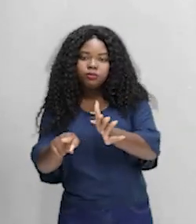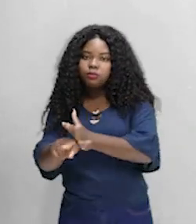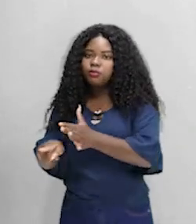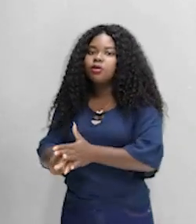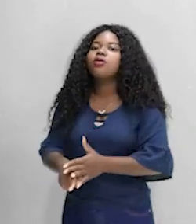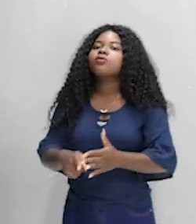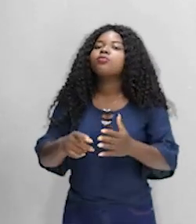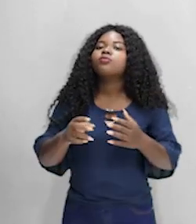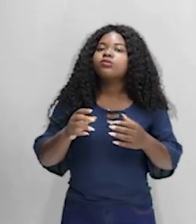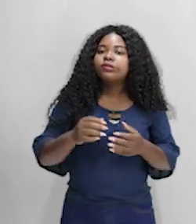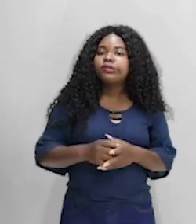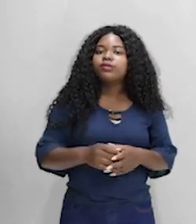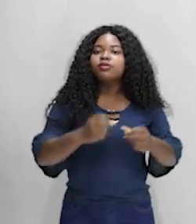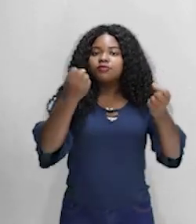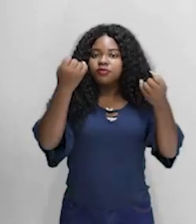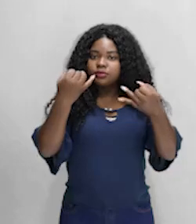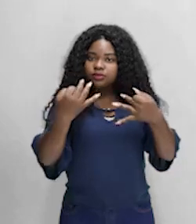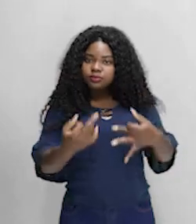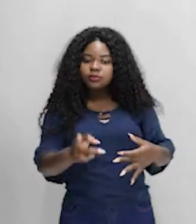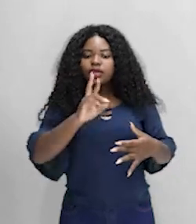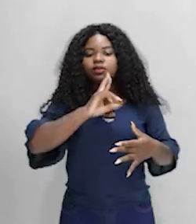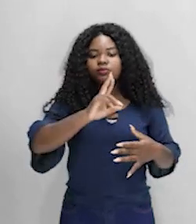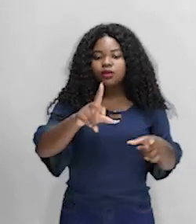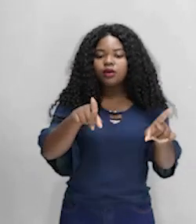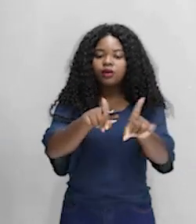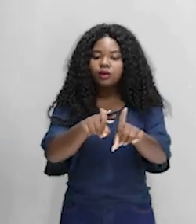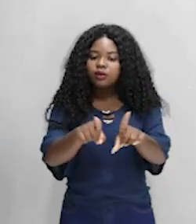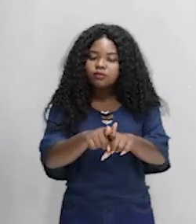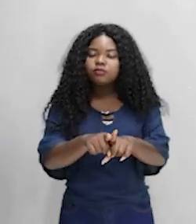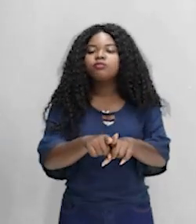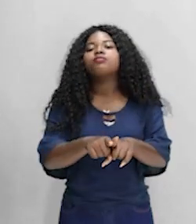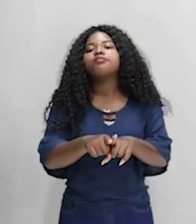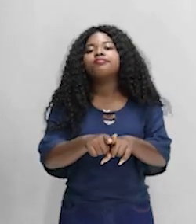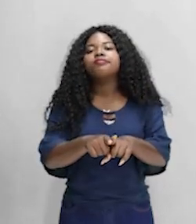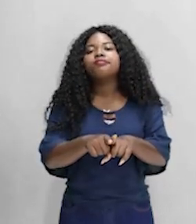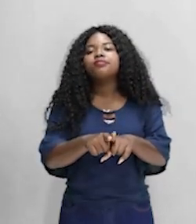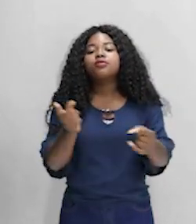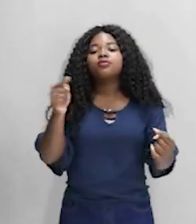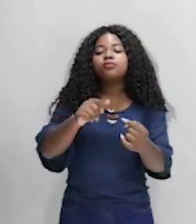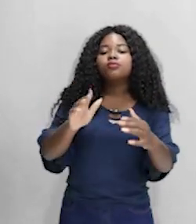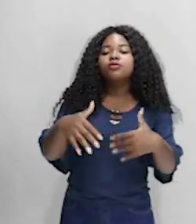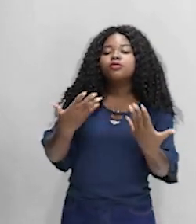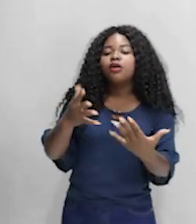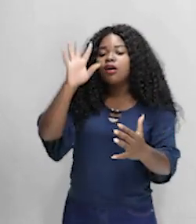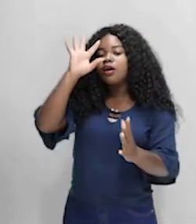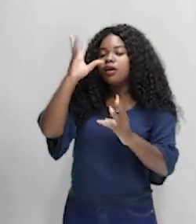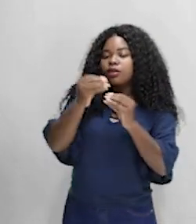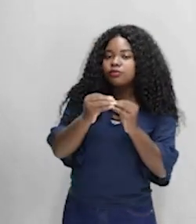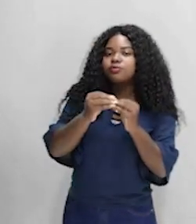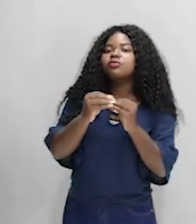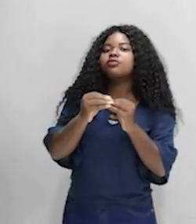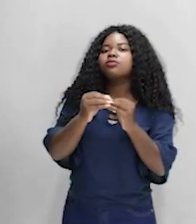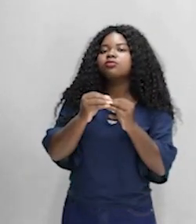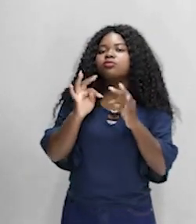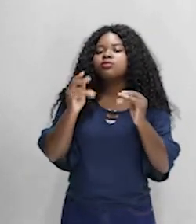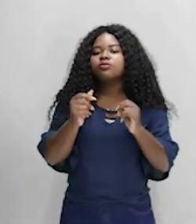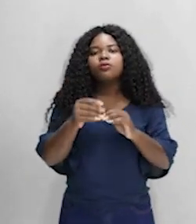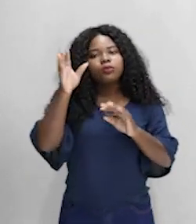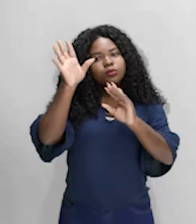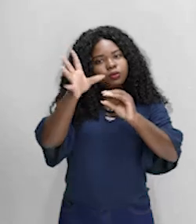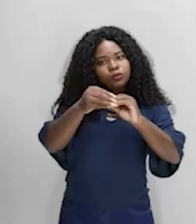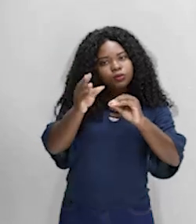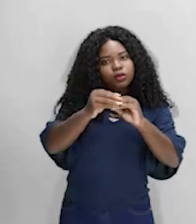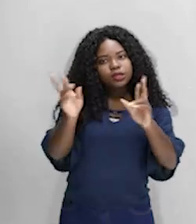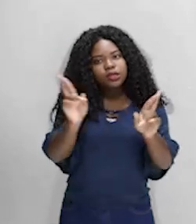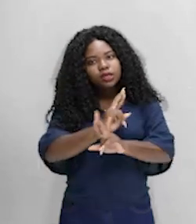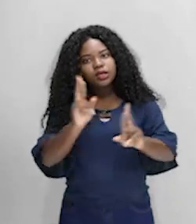responder, explicar, e com isso a gente pretende revisar todo o conhecimento